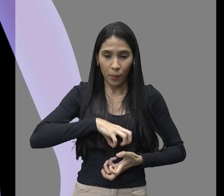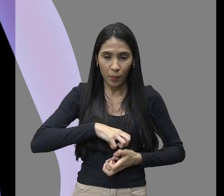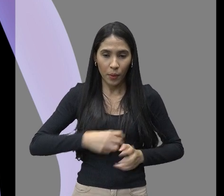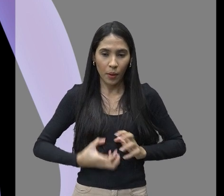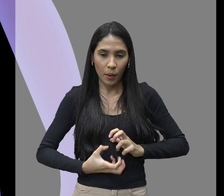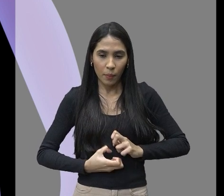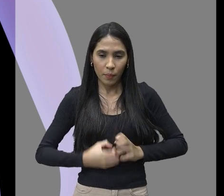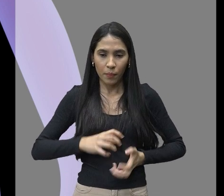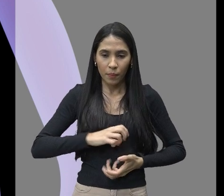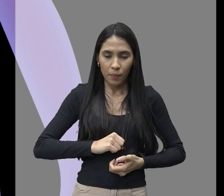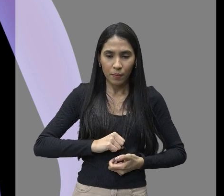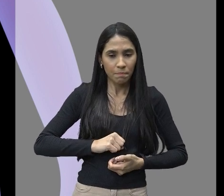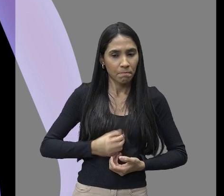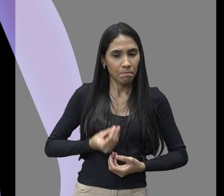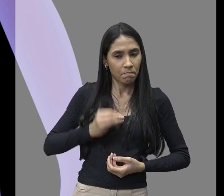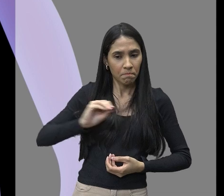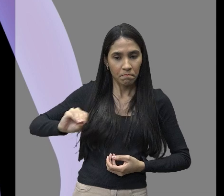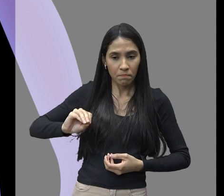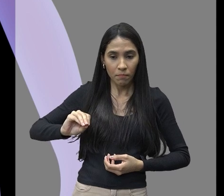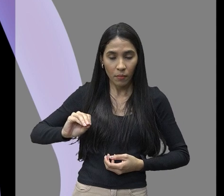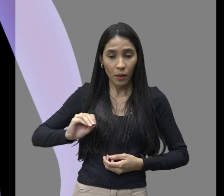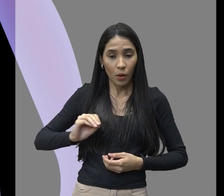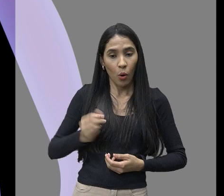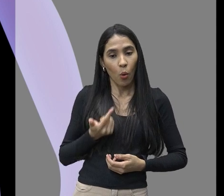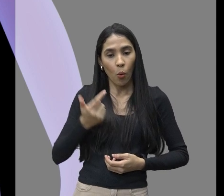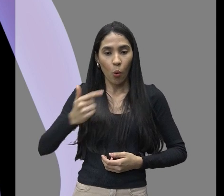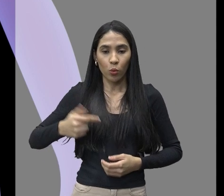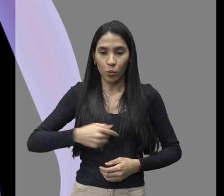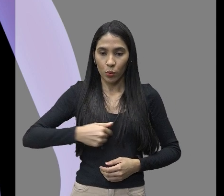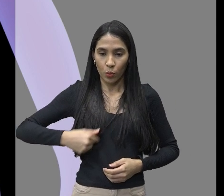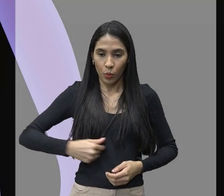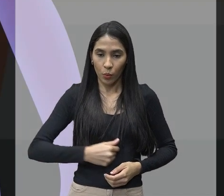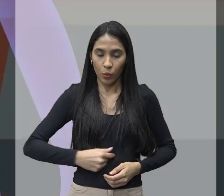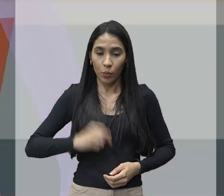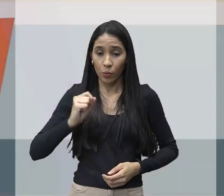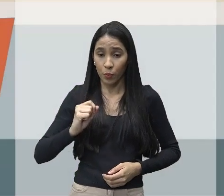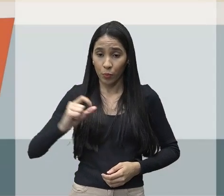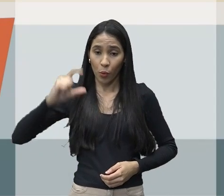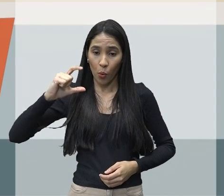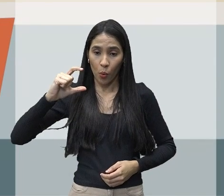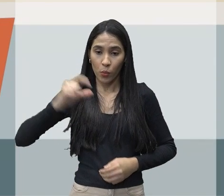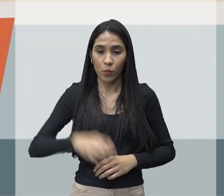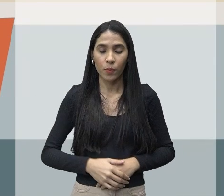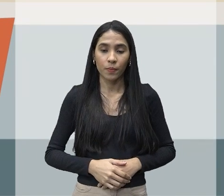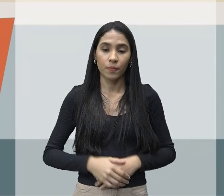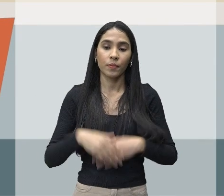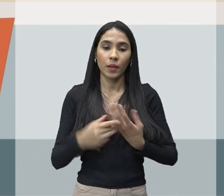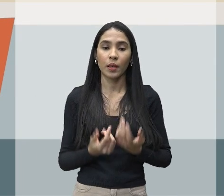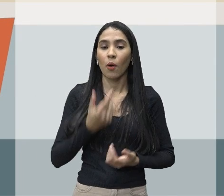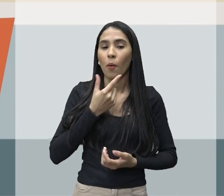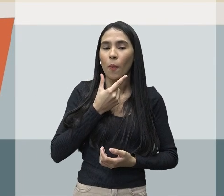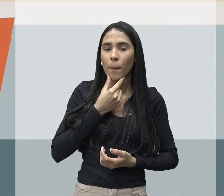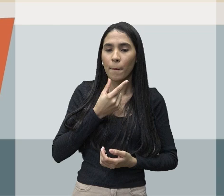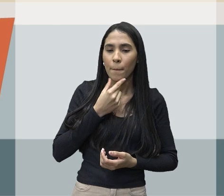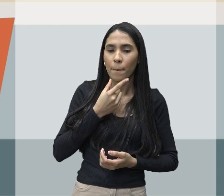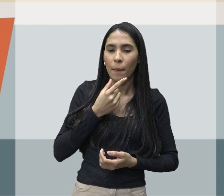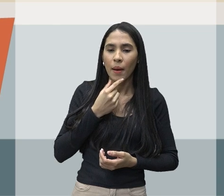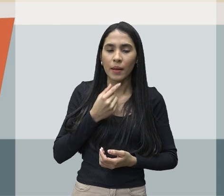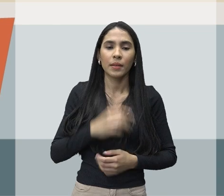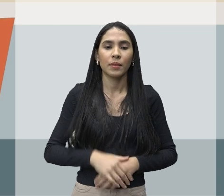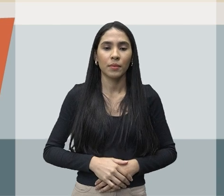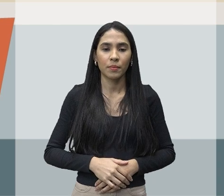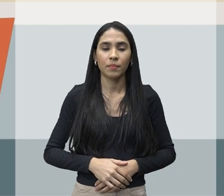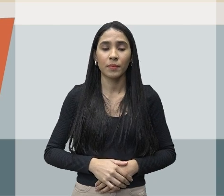organismo não irá aproveitar serão encaminhados para o intestino grosso. Dessa forma, Marcelinho está abastecido com